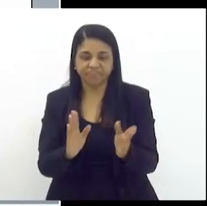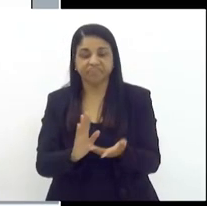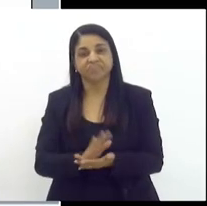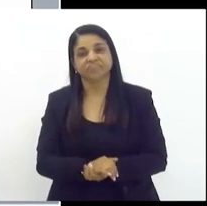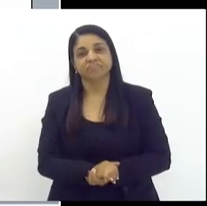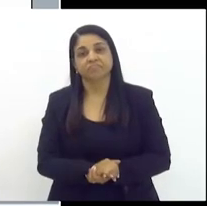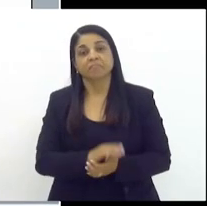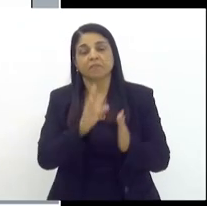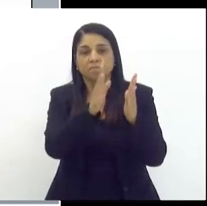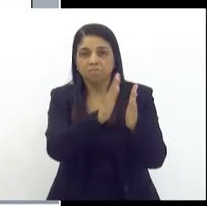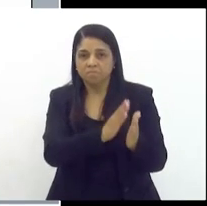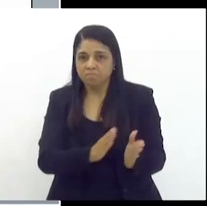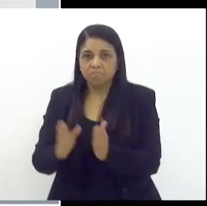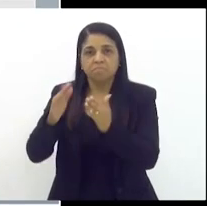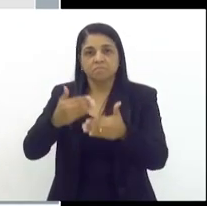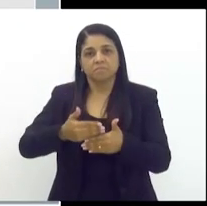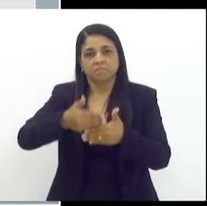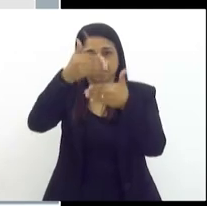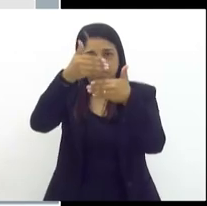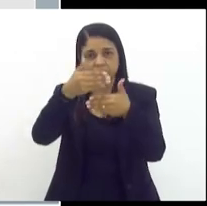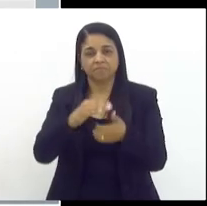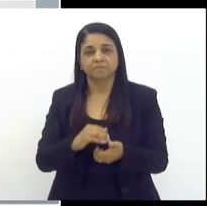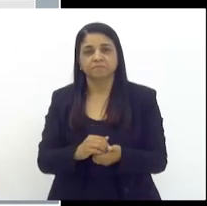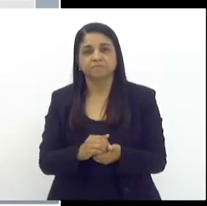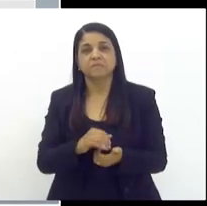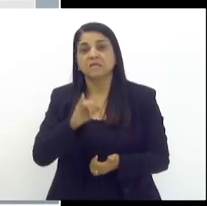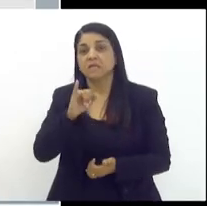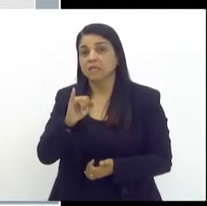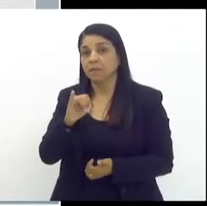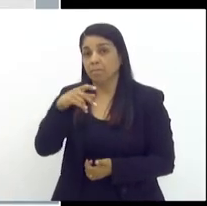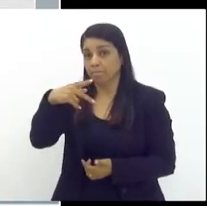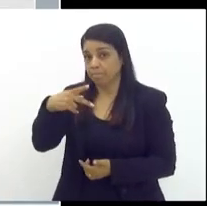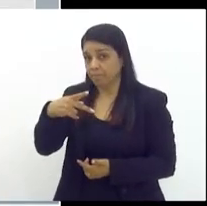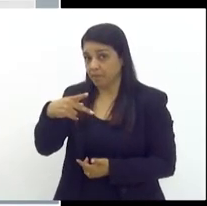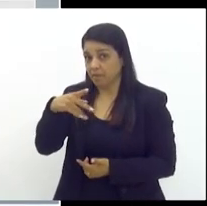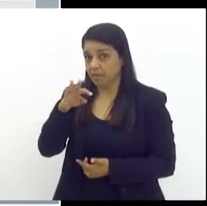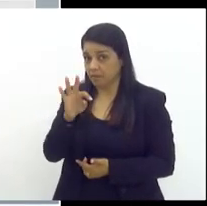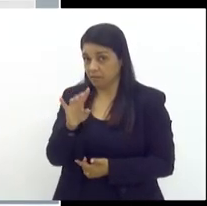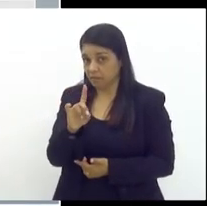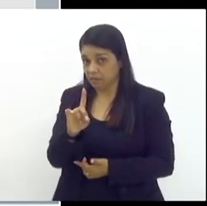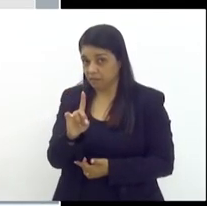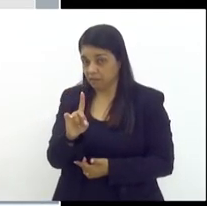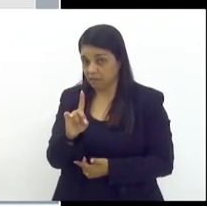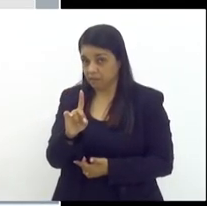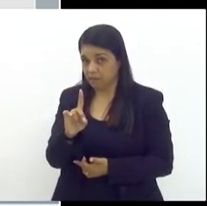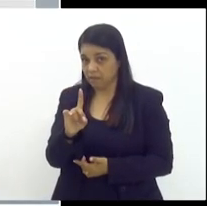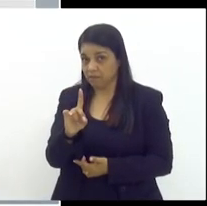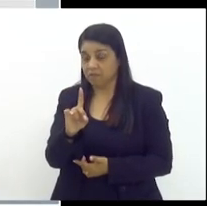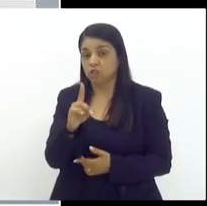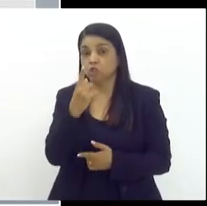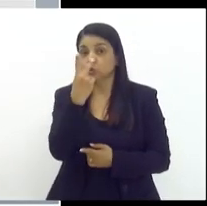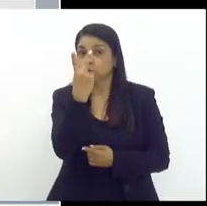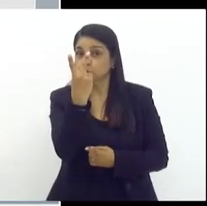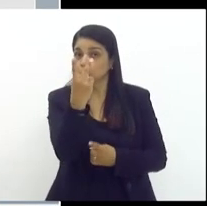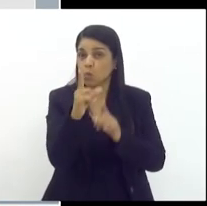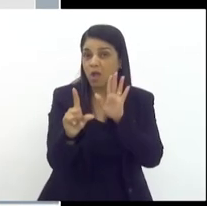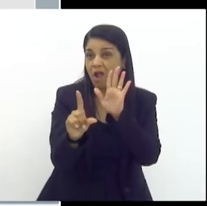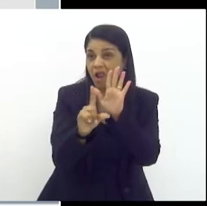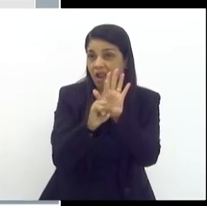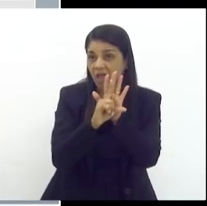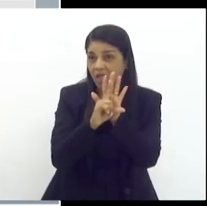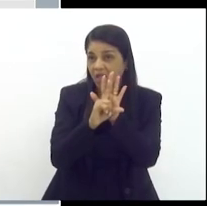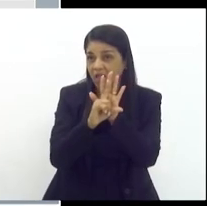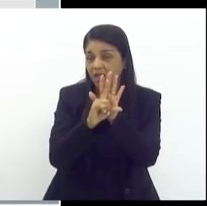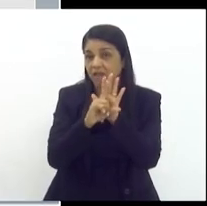por favor próximo etd entende Nós temos duas leis que regem essa matéria